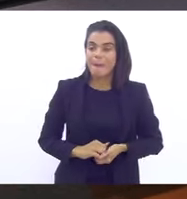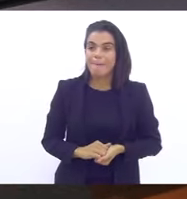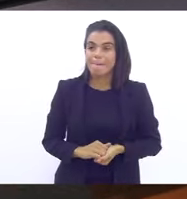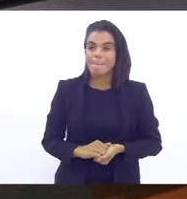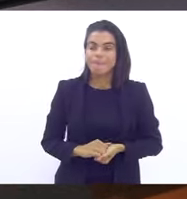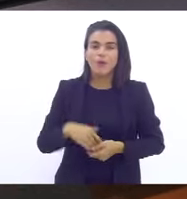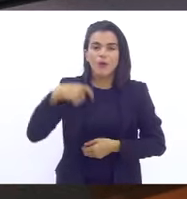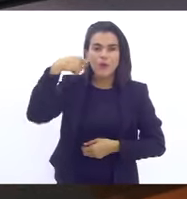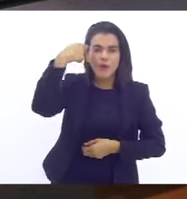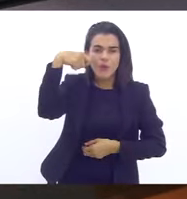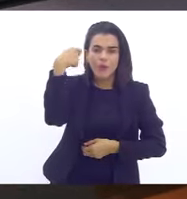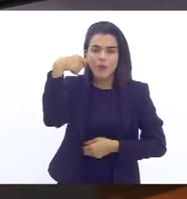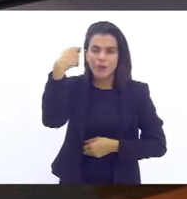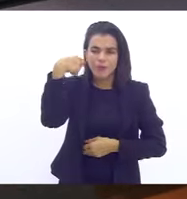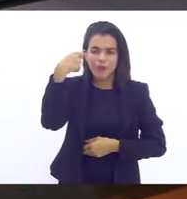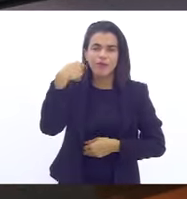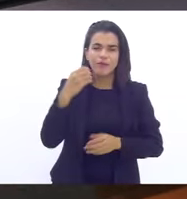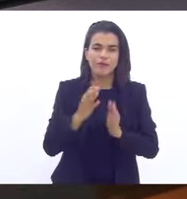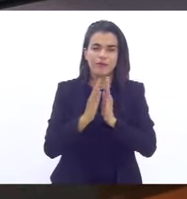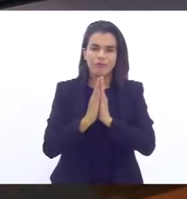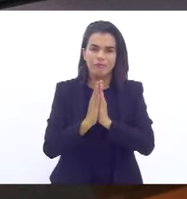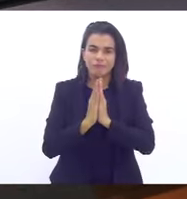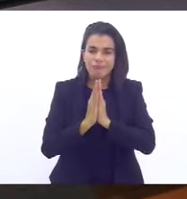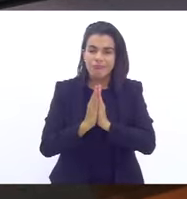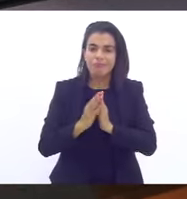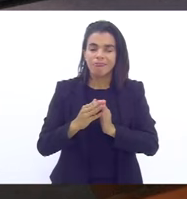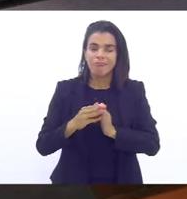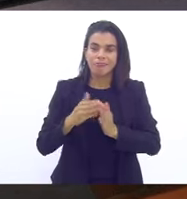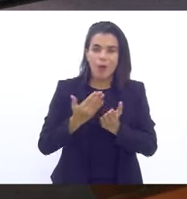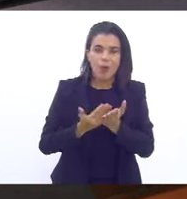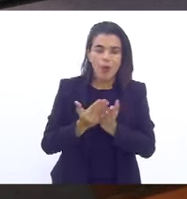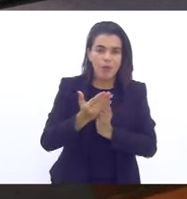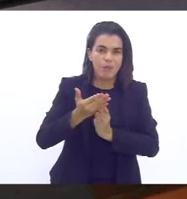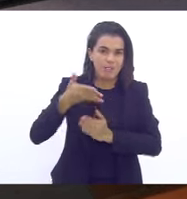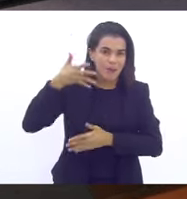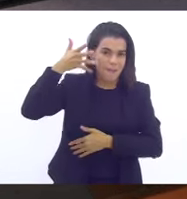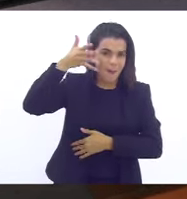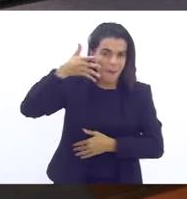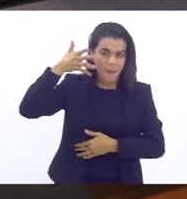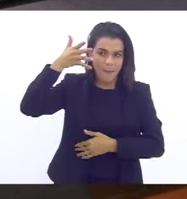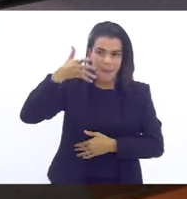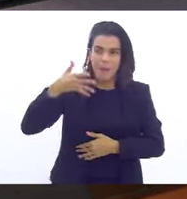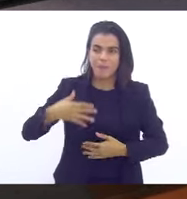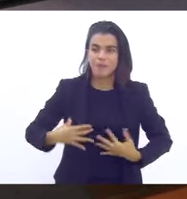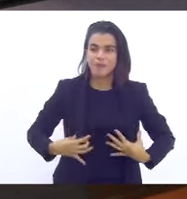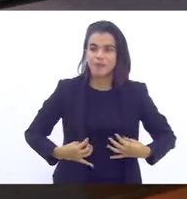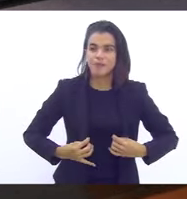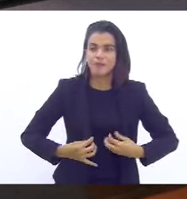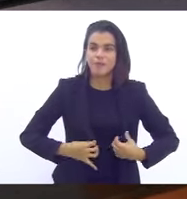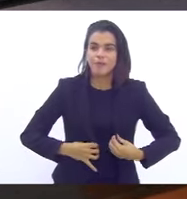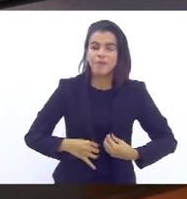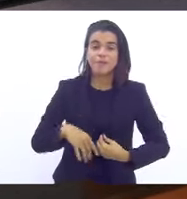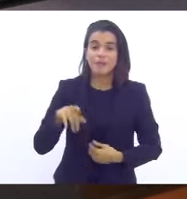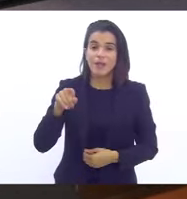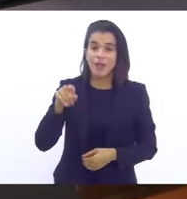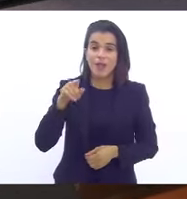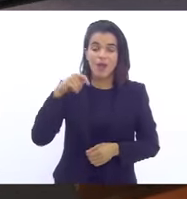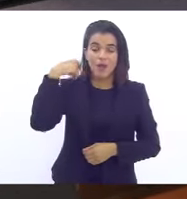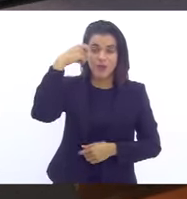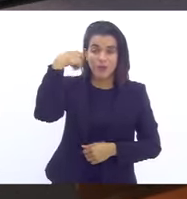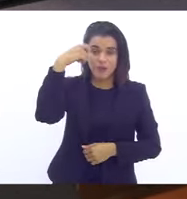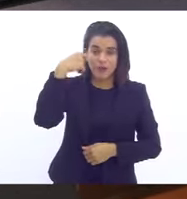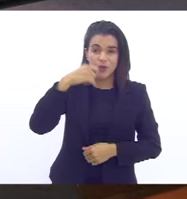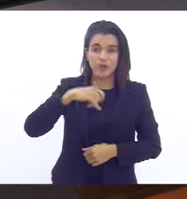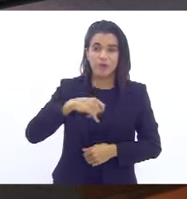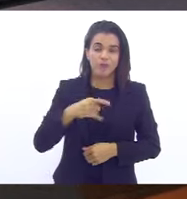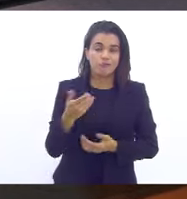Passa um vídeo aí para mim, por gentileza, para eu começar a poder falar um pouquinho aqui. Esse é o vídeo do jovem Paulo Vitor.